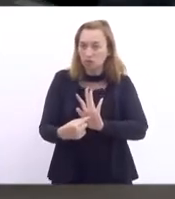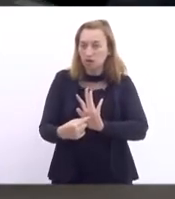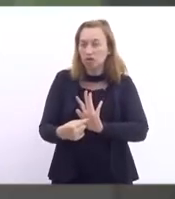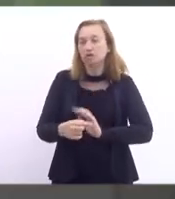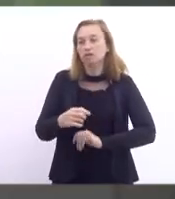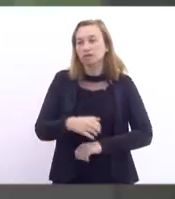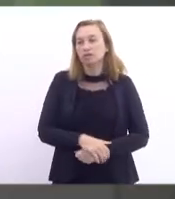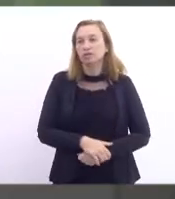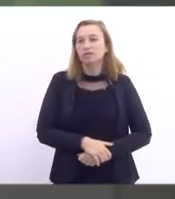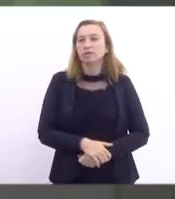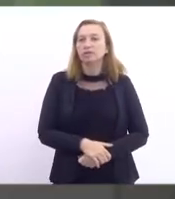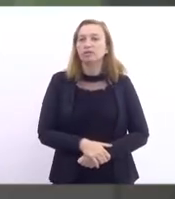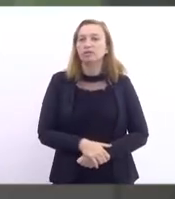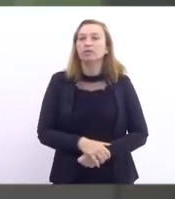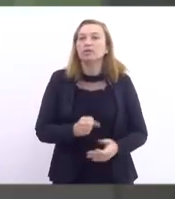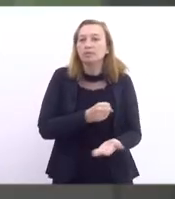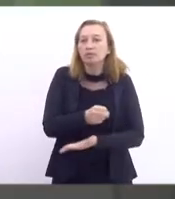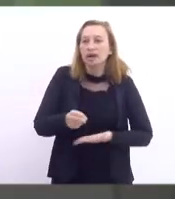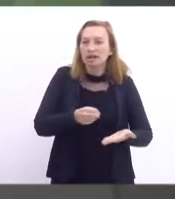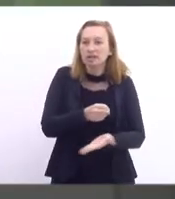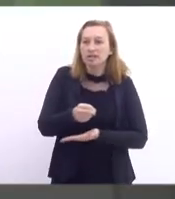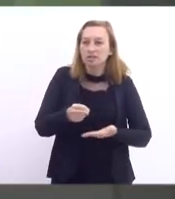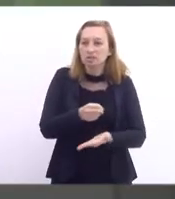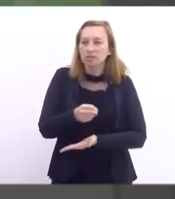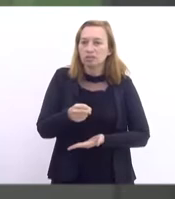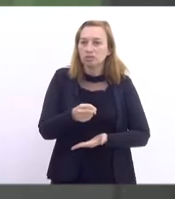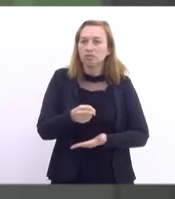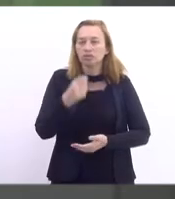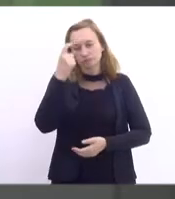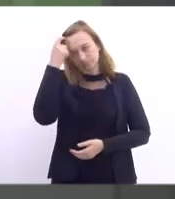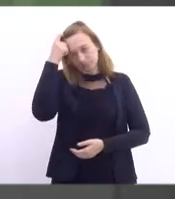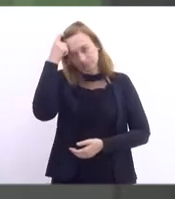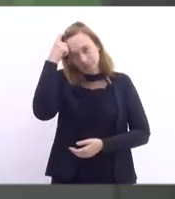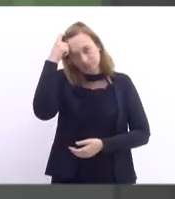vai ficar aí o mais basicamente é